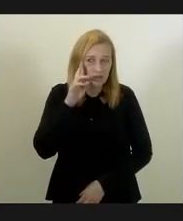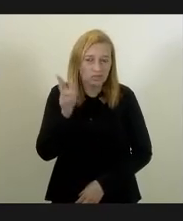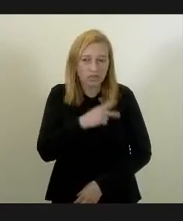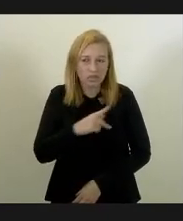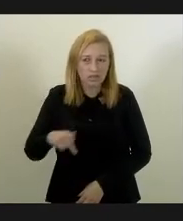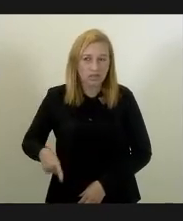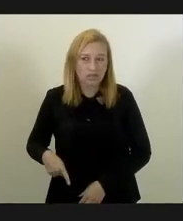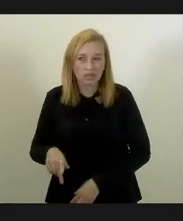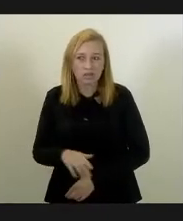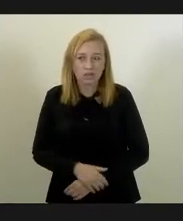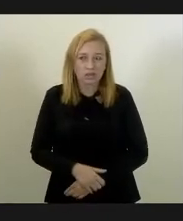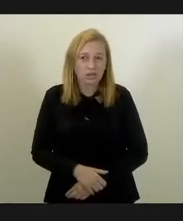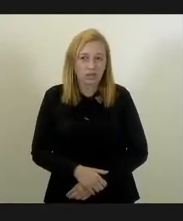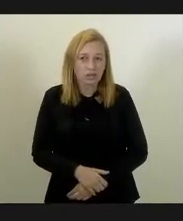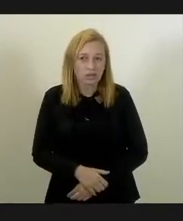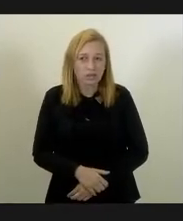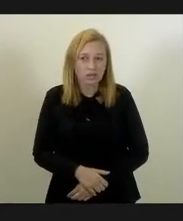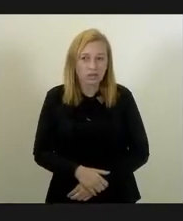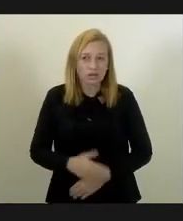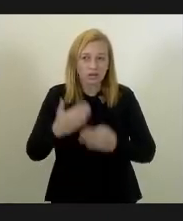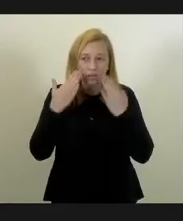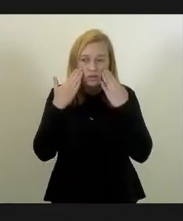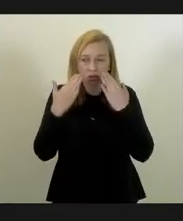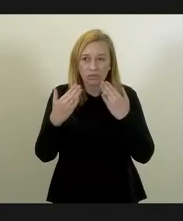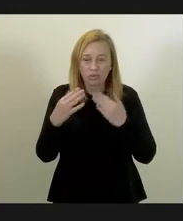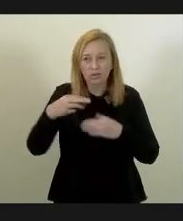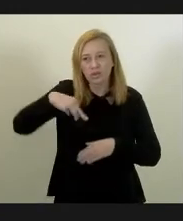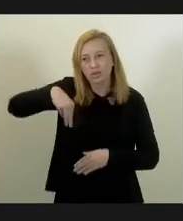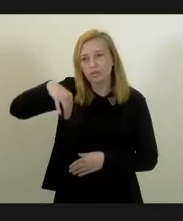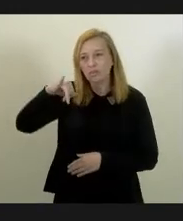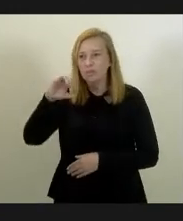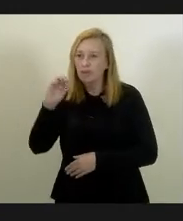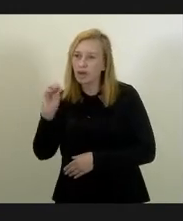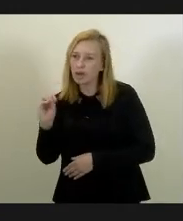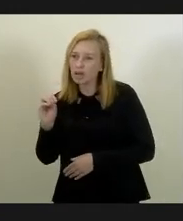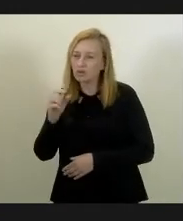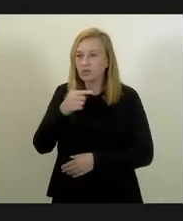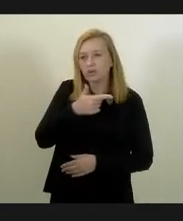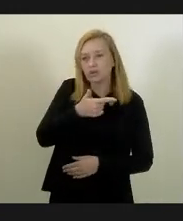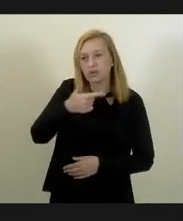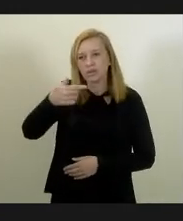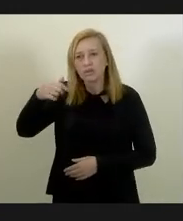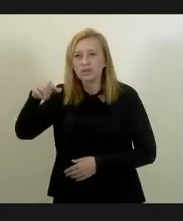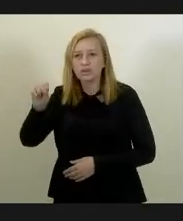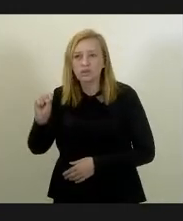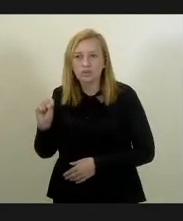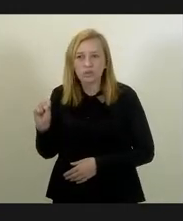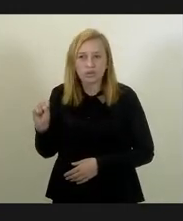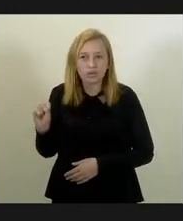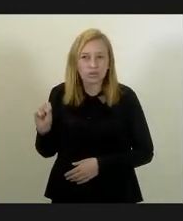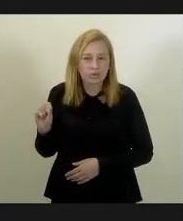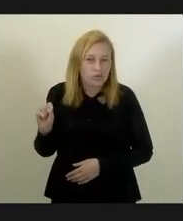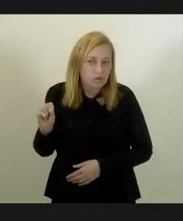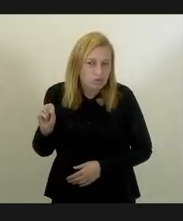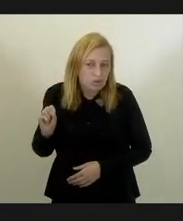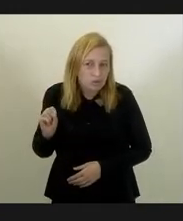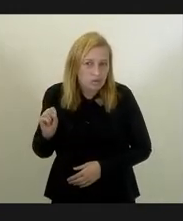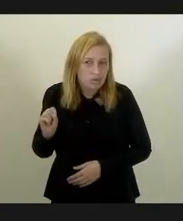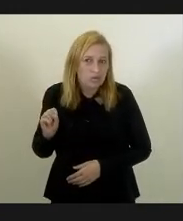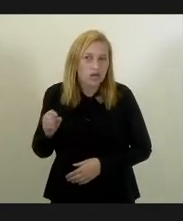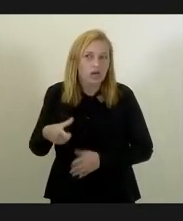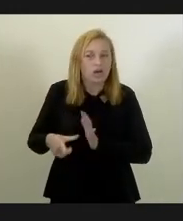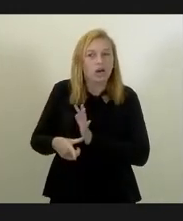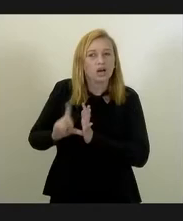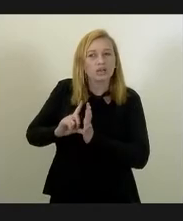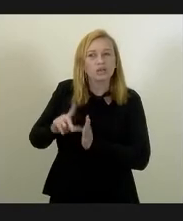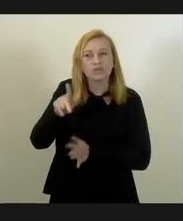que eu apresentei em maio de 2018, né, até um pouco antes do PL, desse